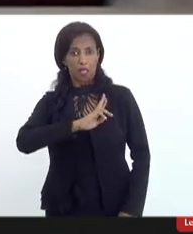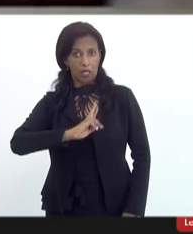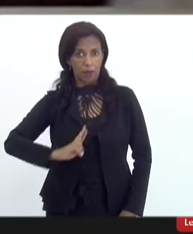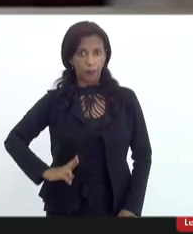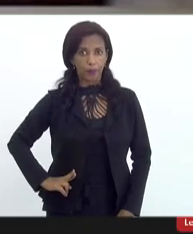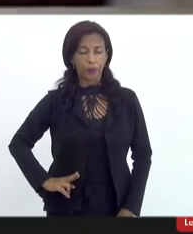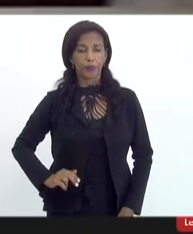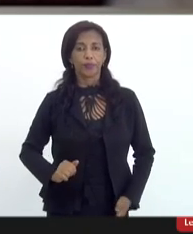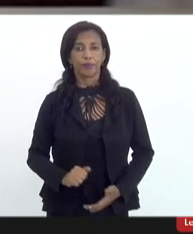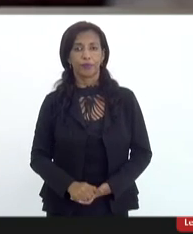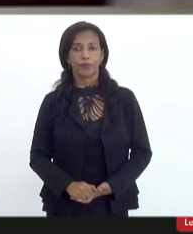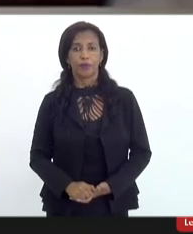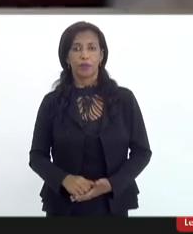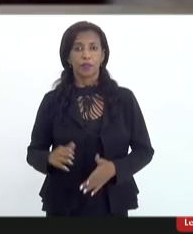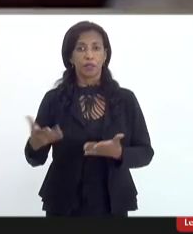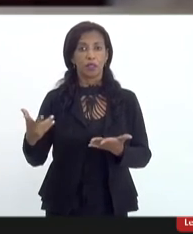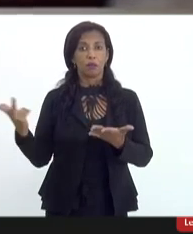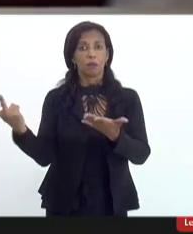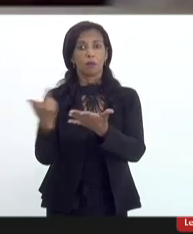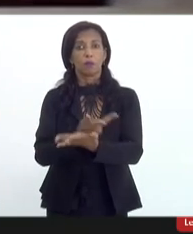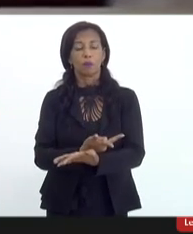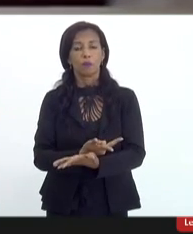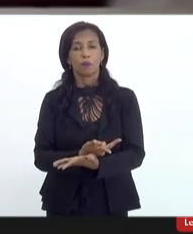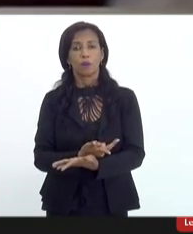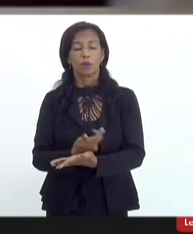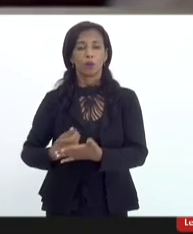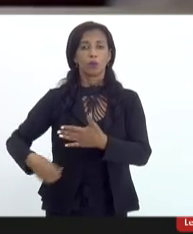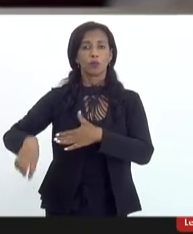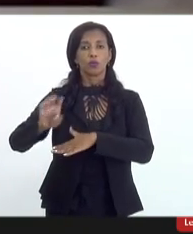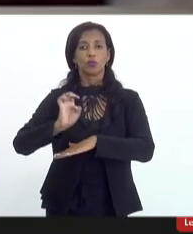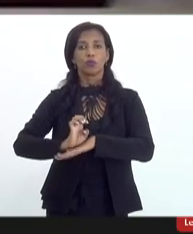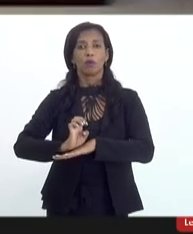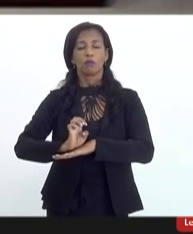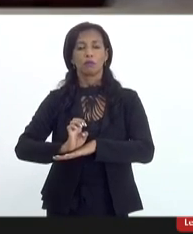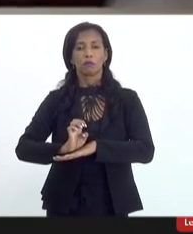republicana, que, finalmente, o nosso Estado